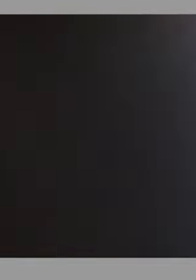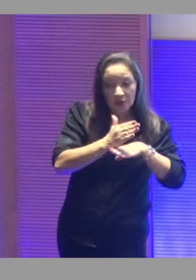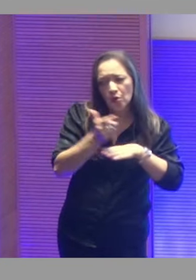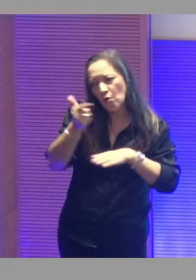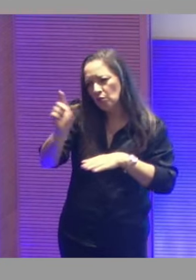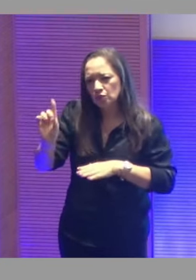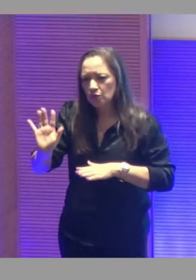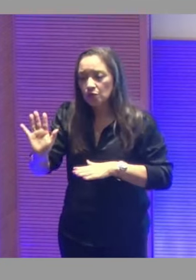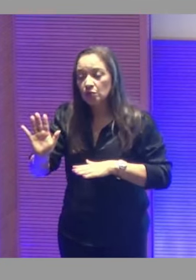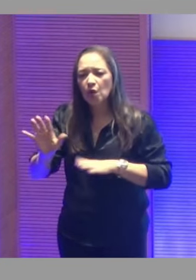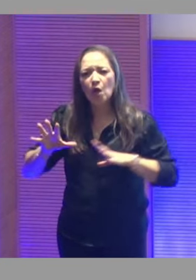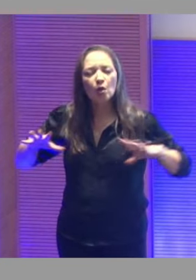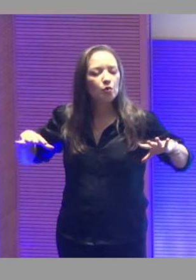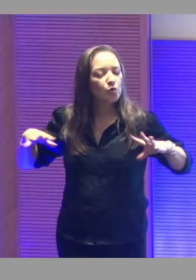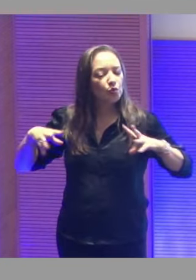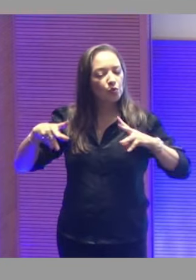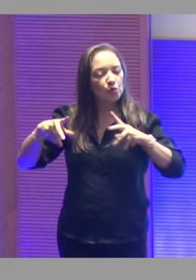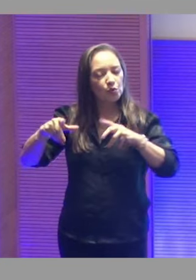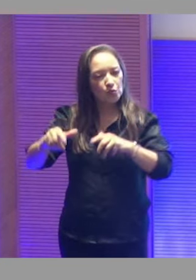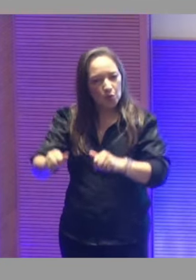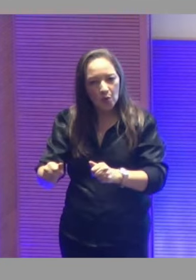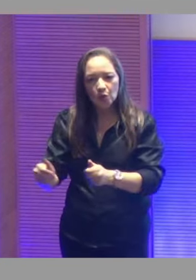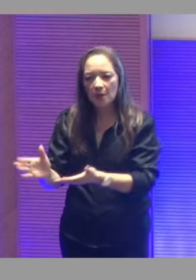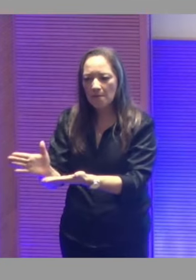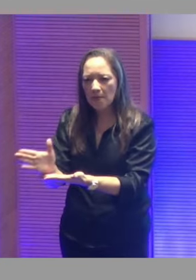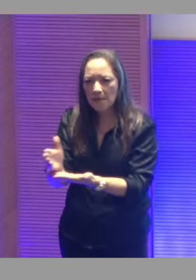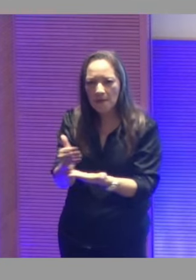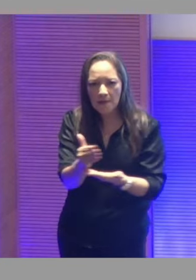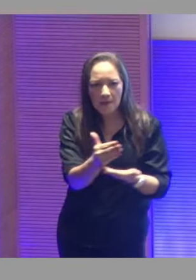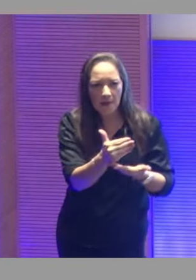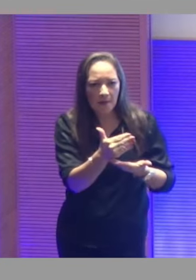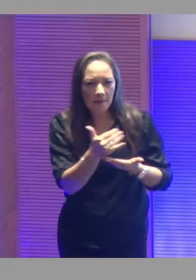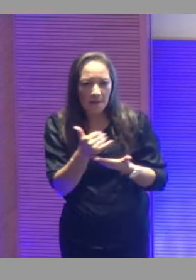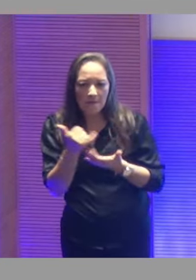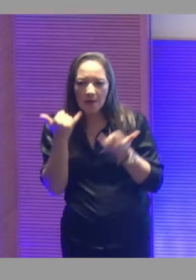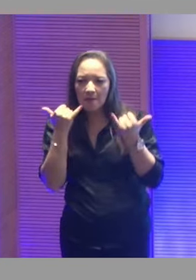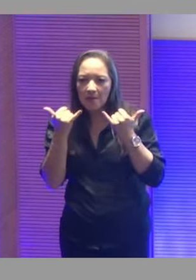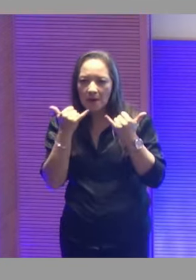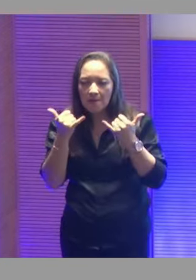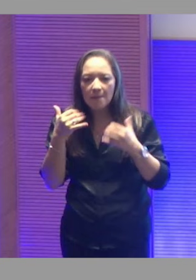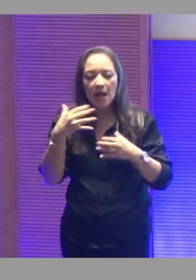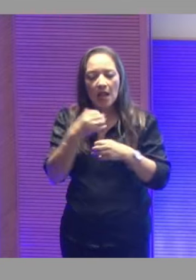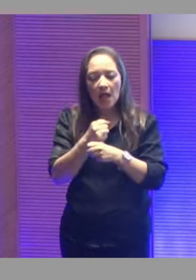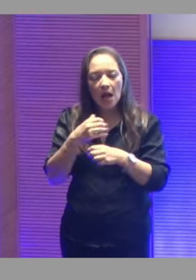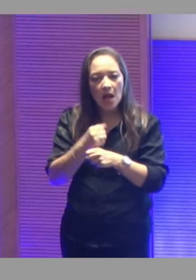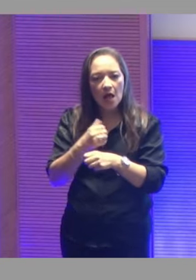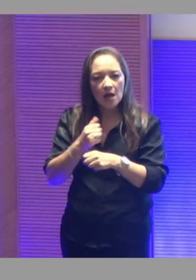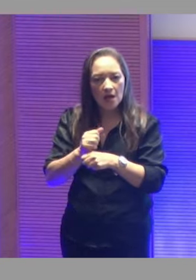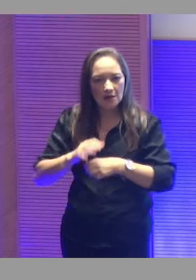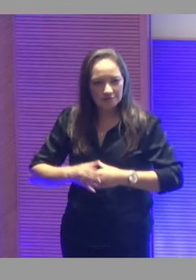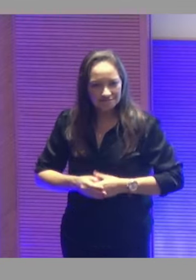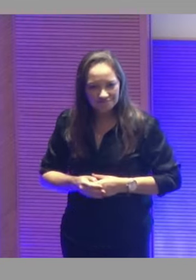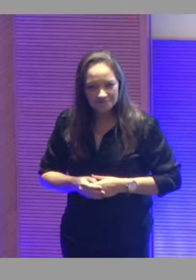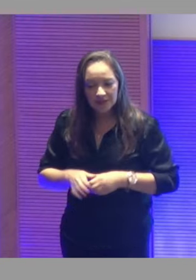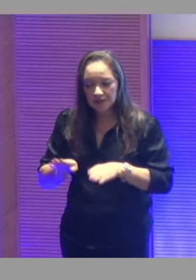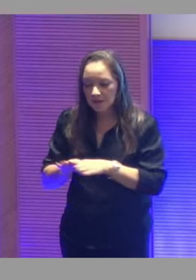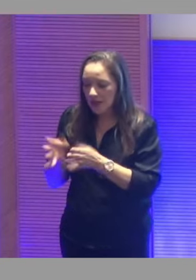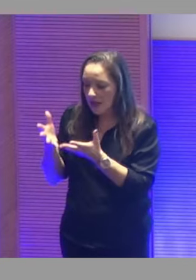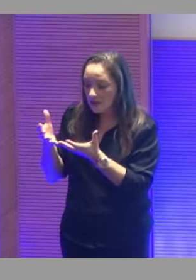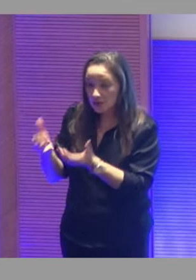não todos fizeram aquela coleta de dados os cálculos de emissão a submissão dos dados